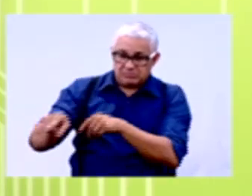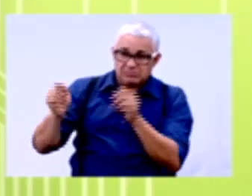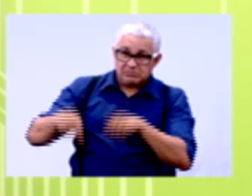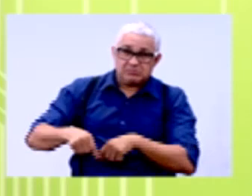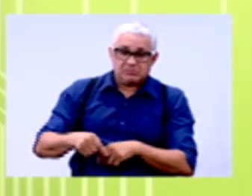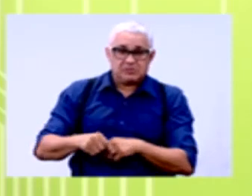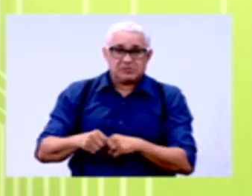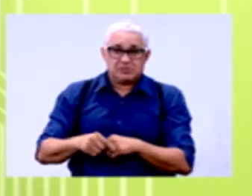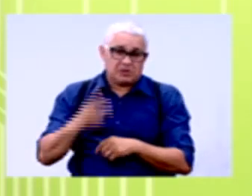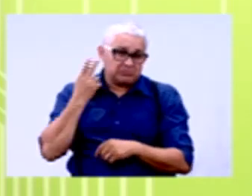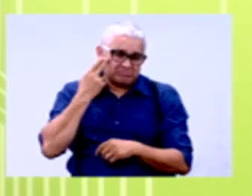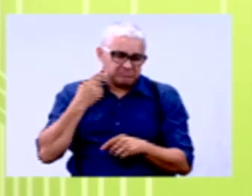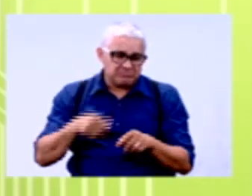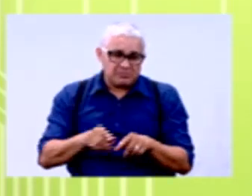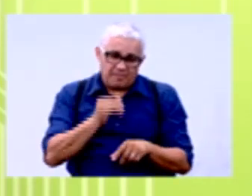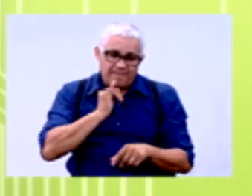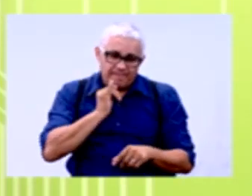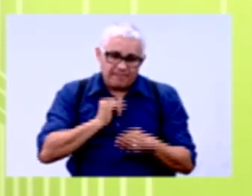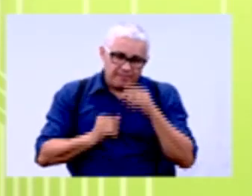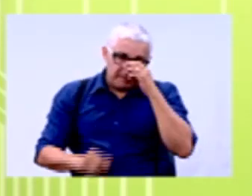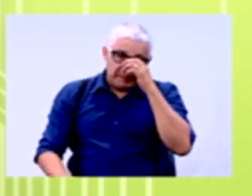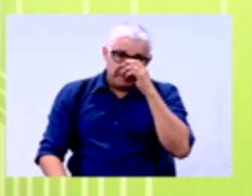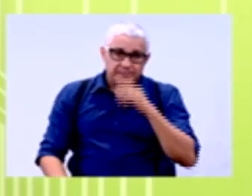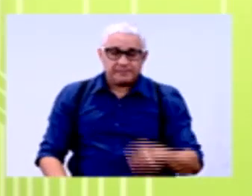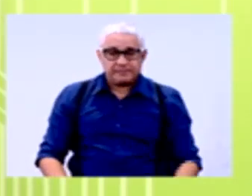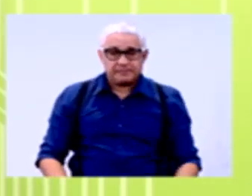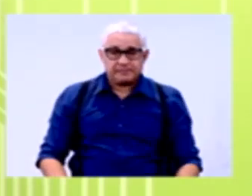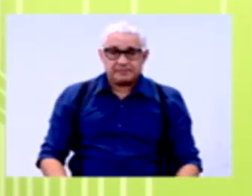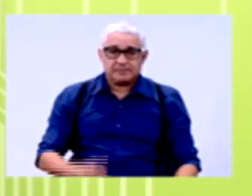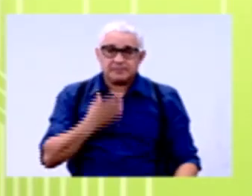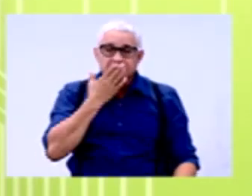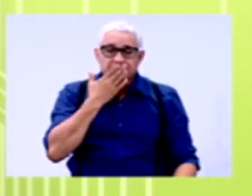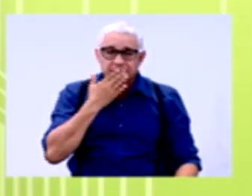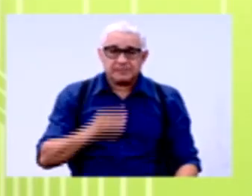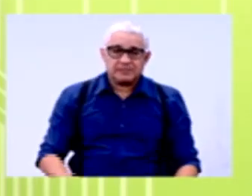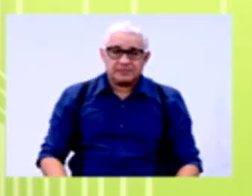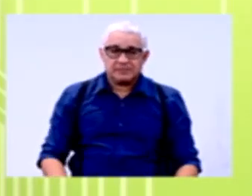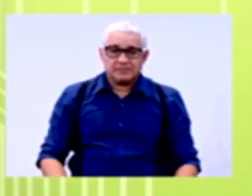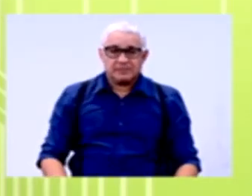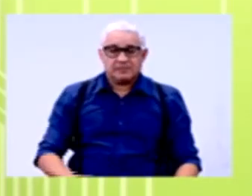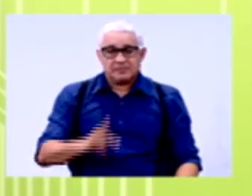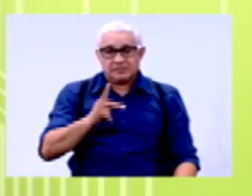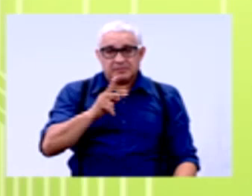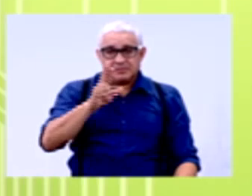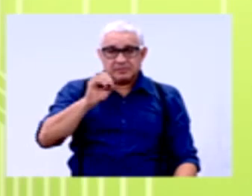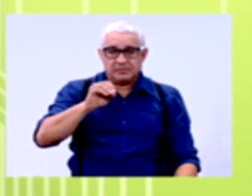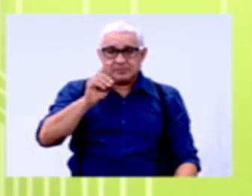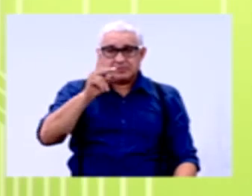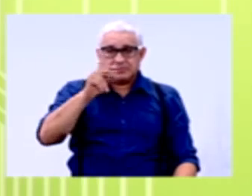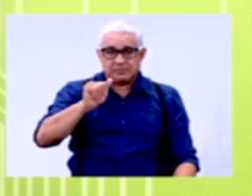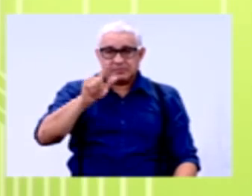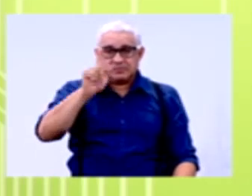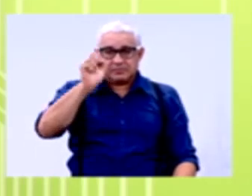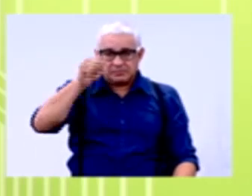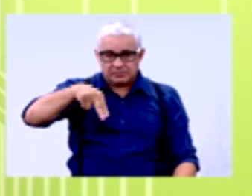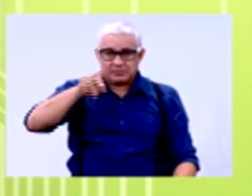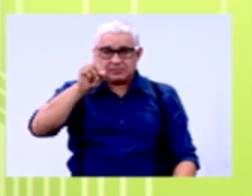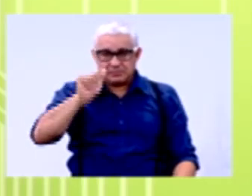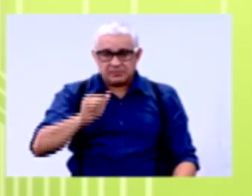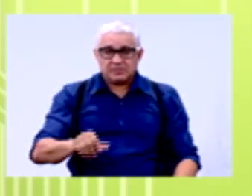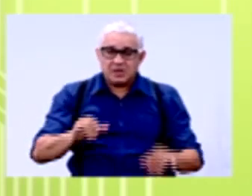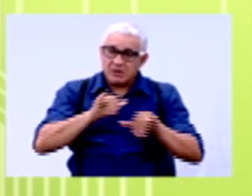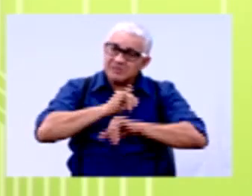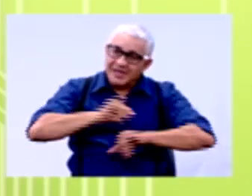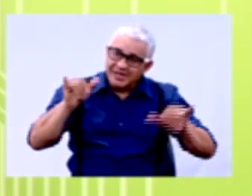Isso é muito comum, por exemplo, em formatos de propaganda, né? Não sei se vocês já se depararam com situações